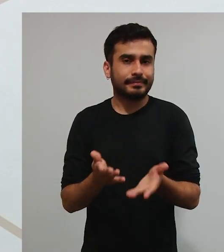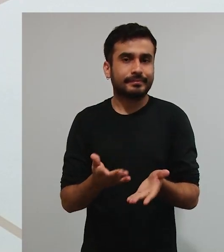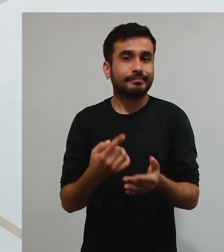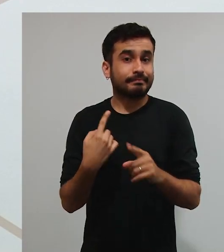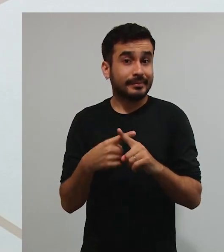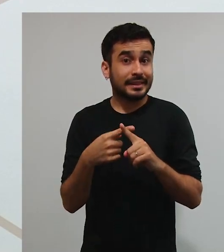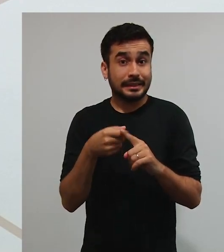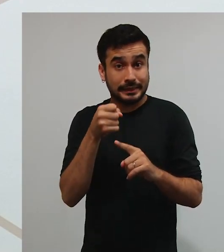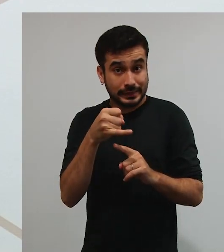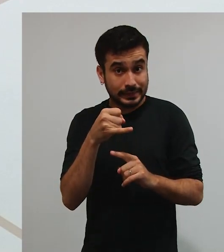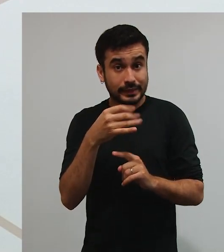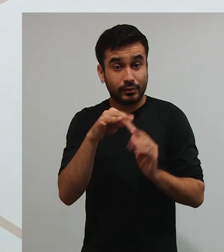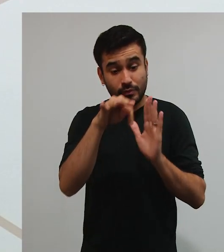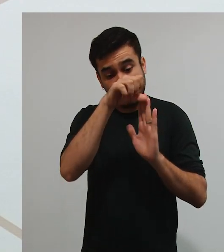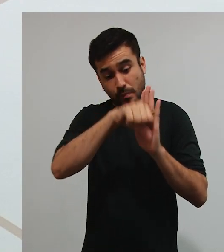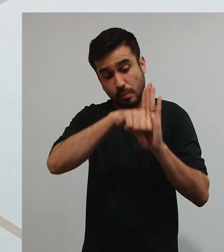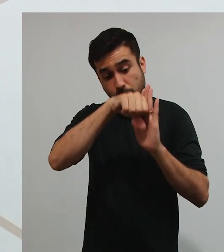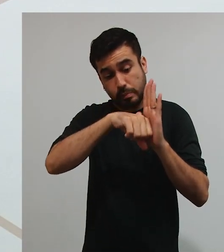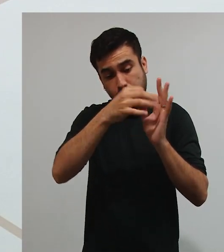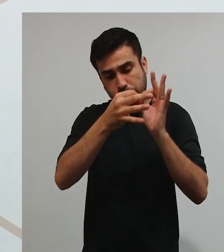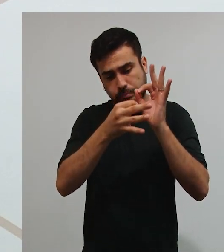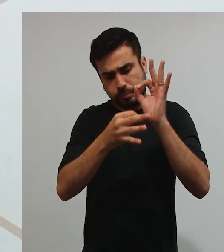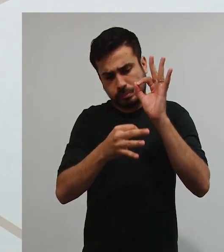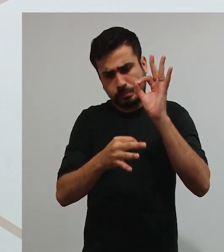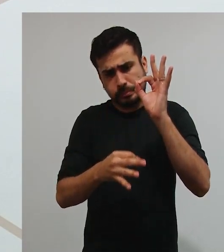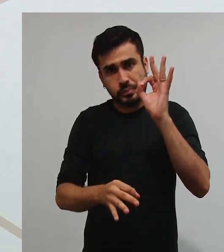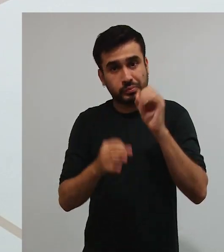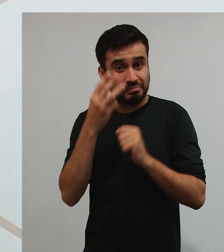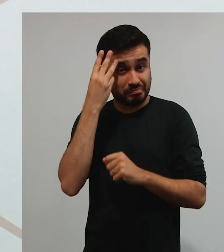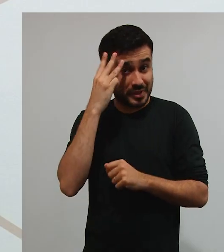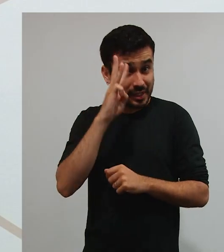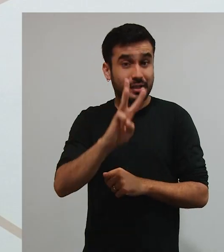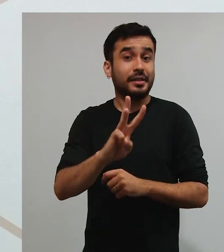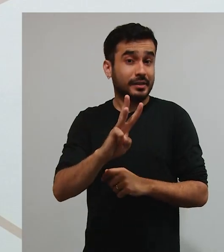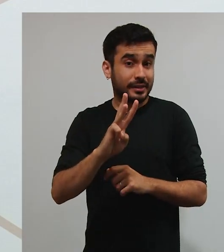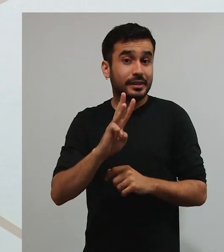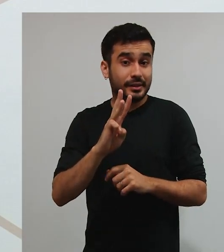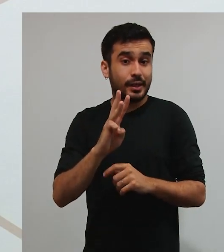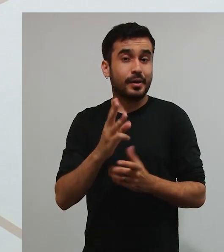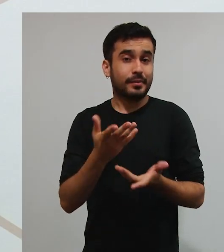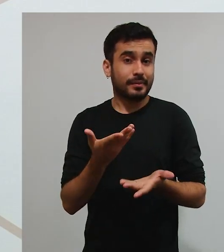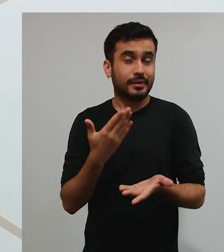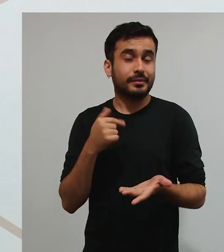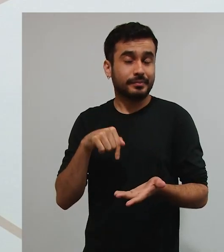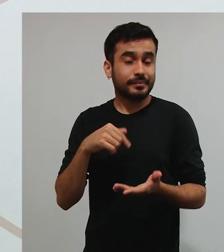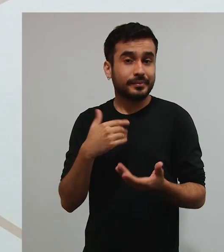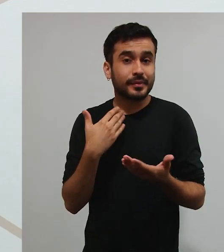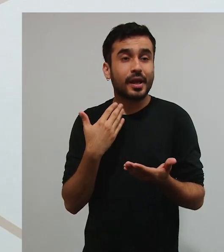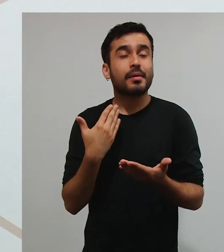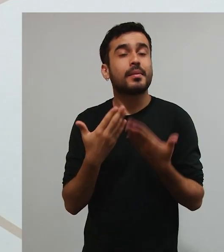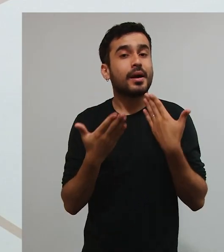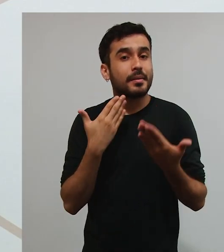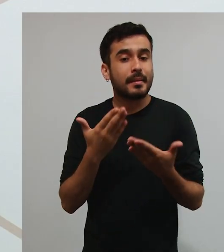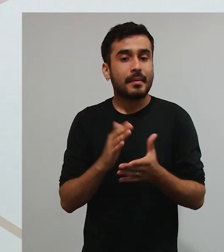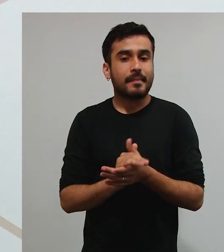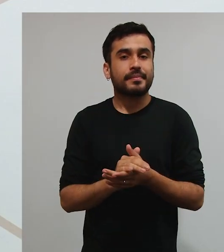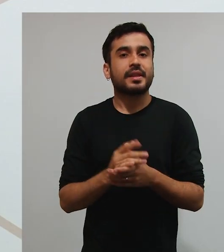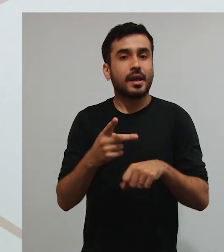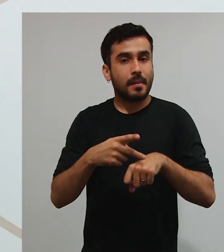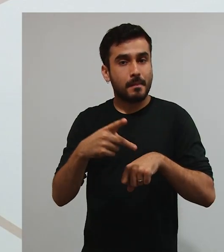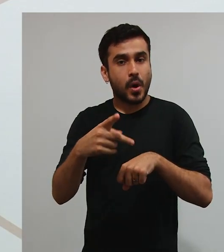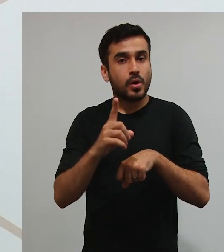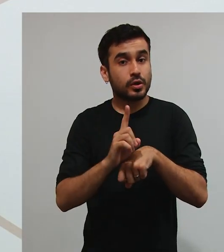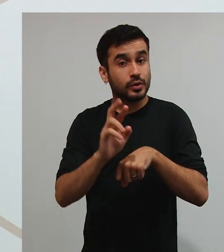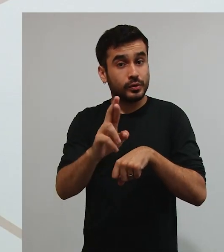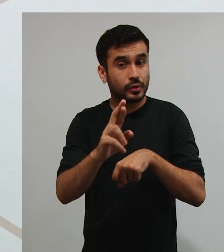O resumidinho, tá? Porque se a gente for falar tudo, a gente continua 3 dias depois nosso debate aqui, a nossa